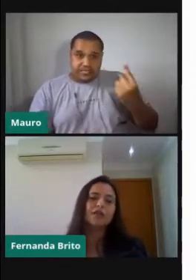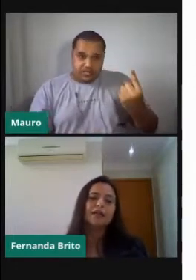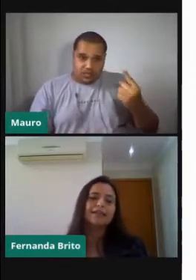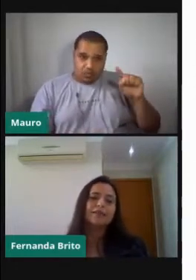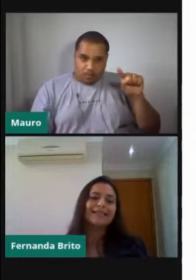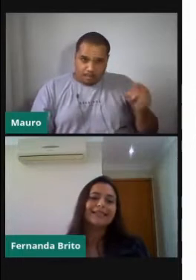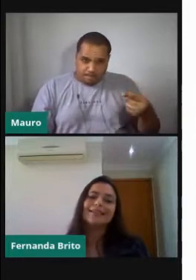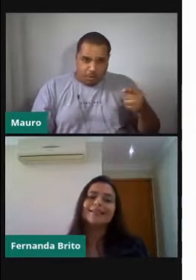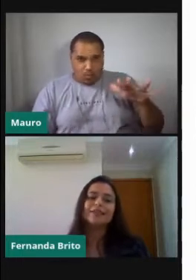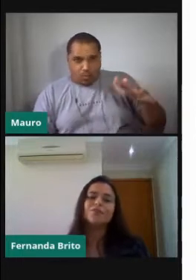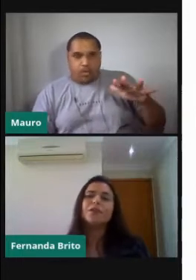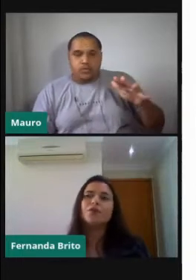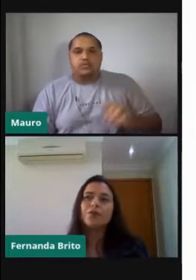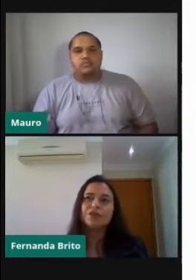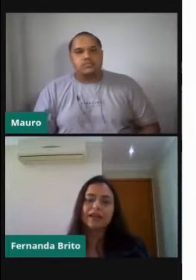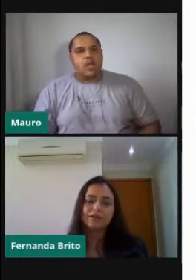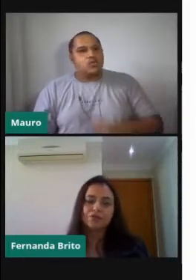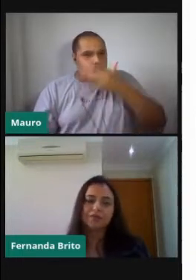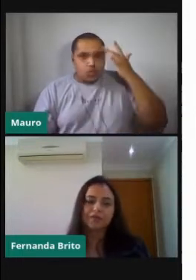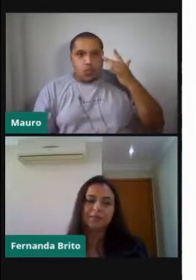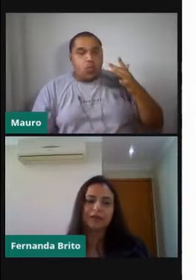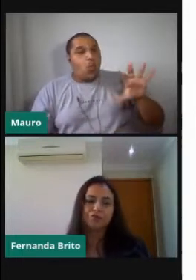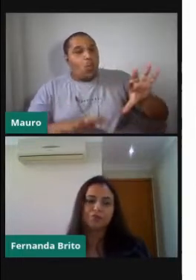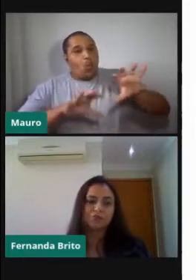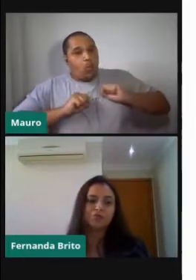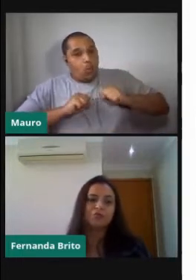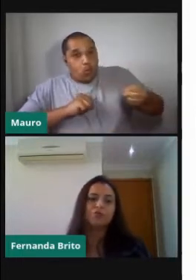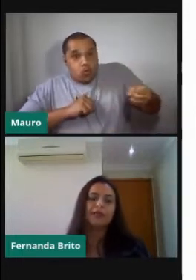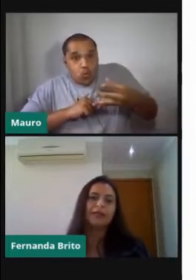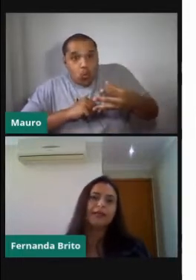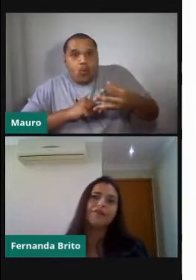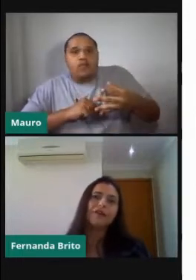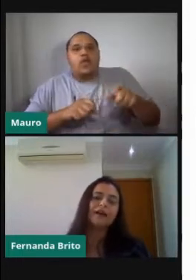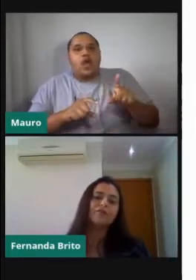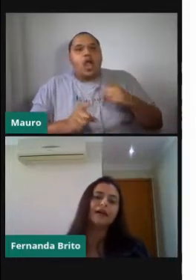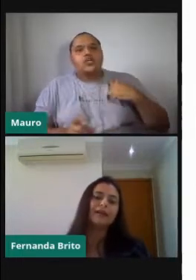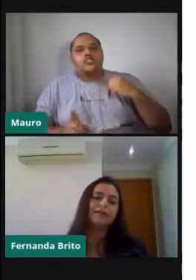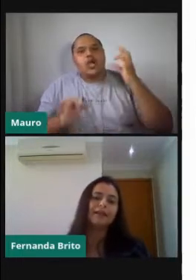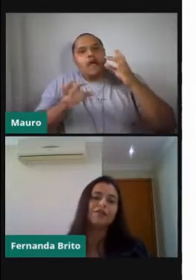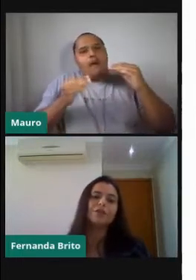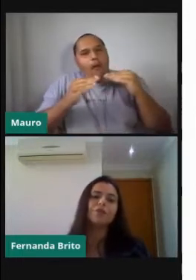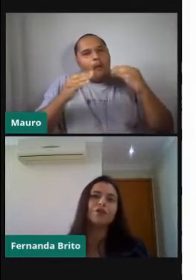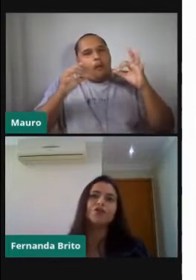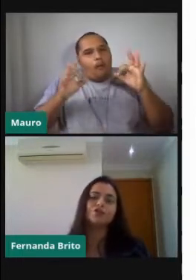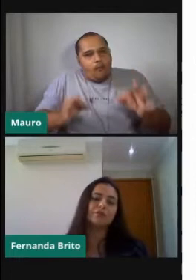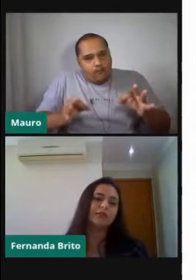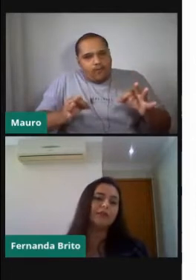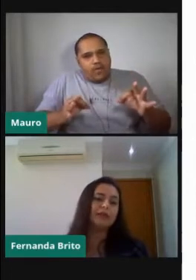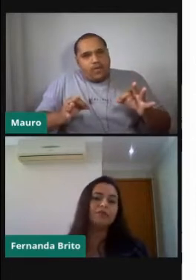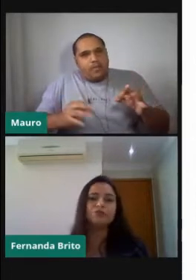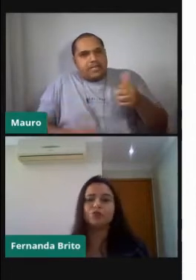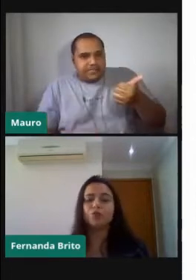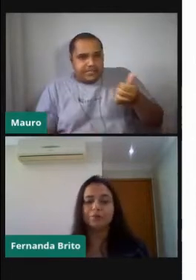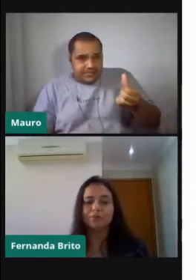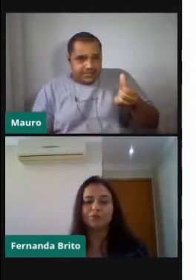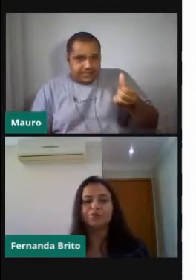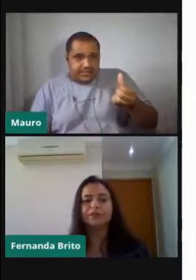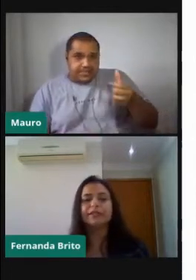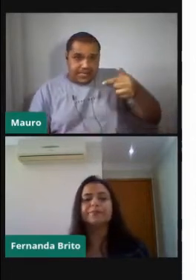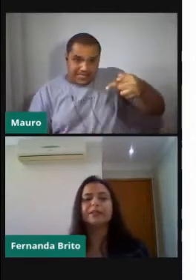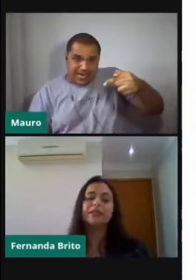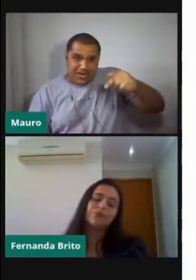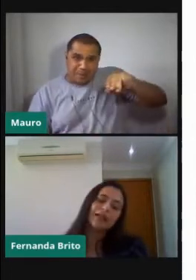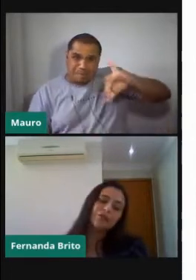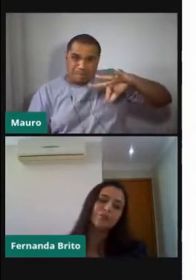registrados, são 67 milhões de casos confirmados no mundo, que levaram a 3 milhões e meio de